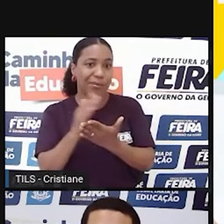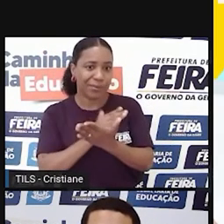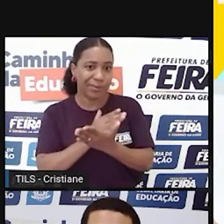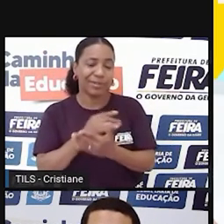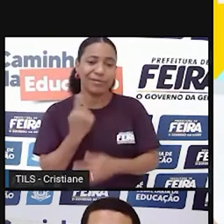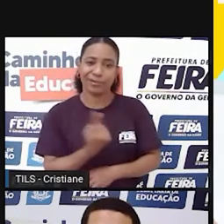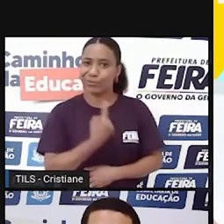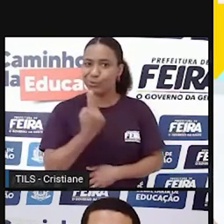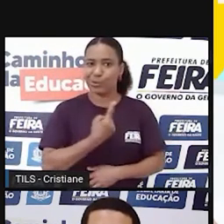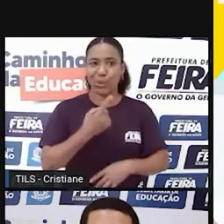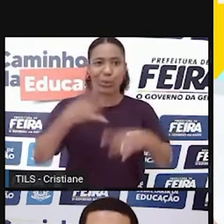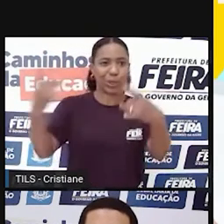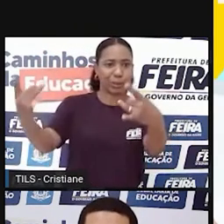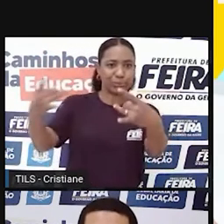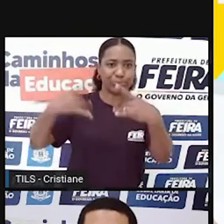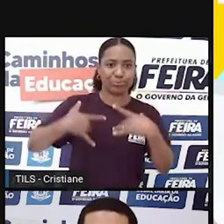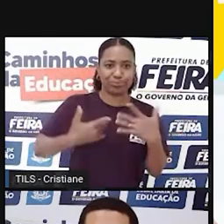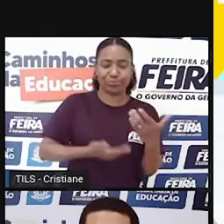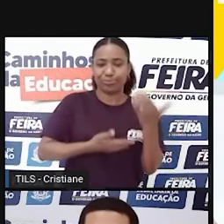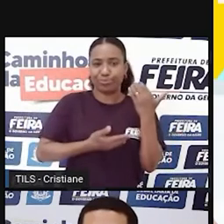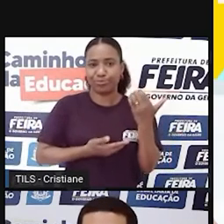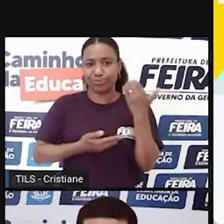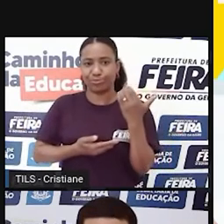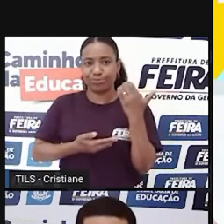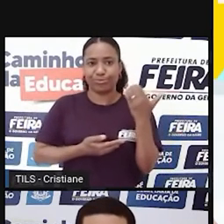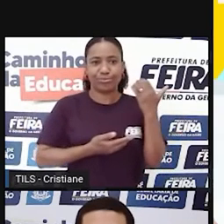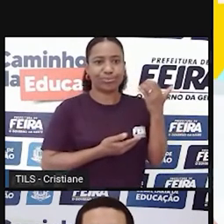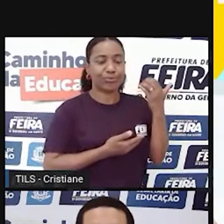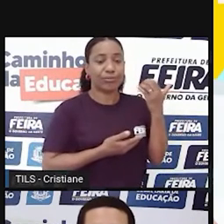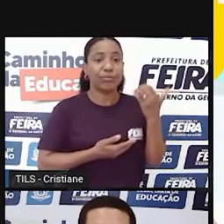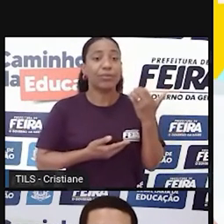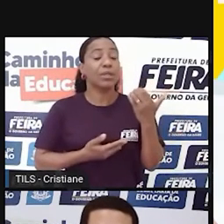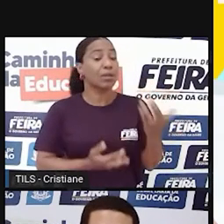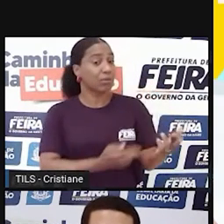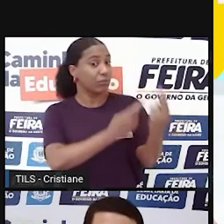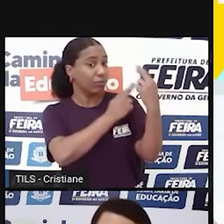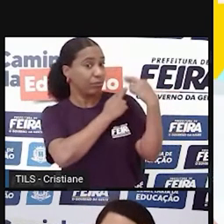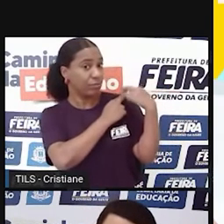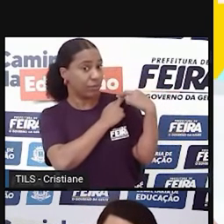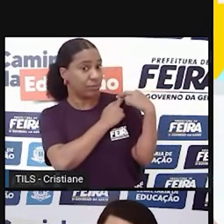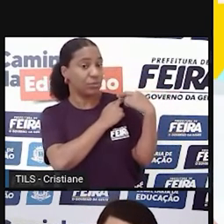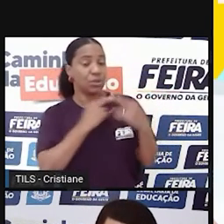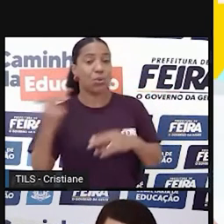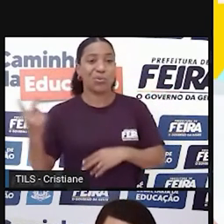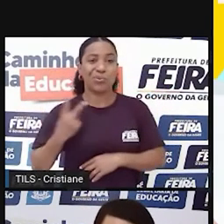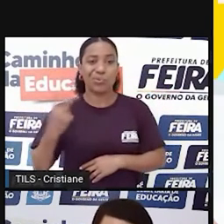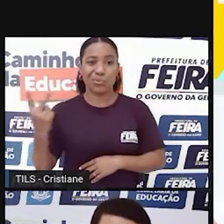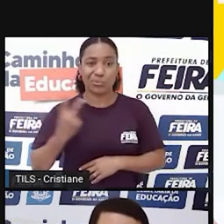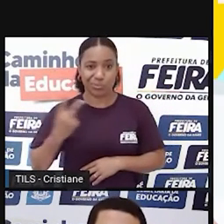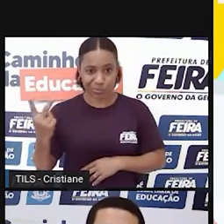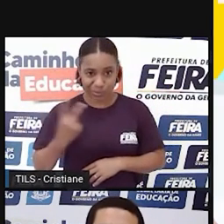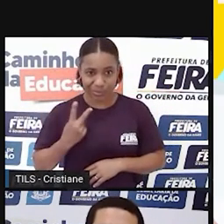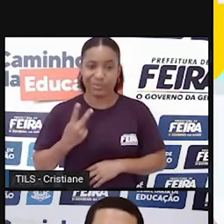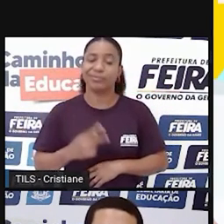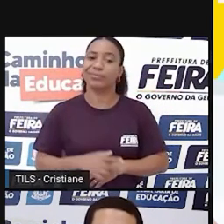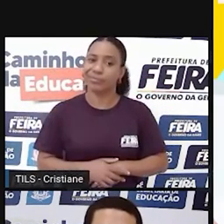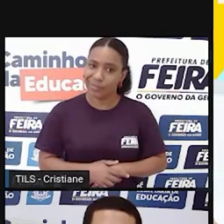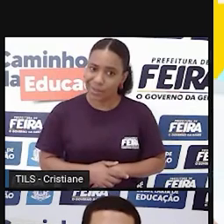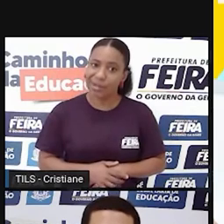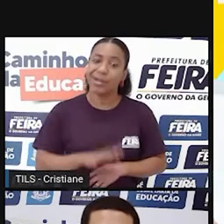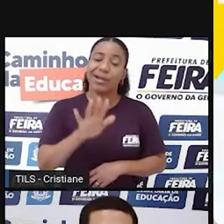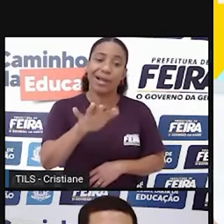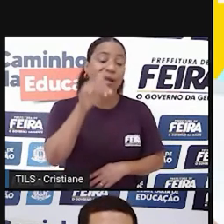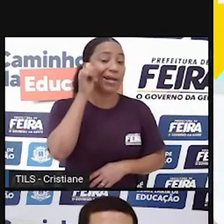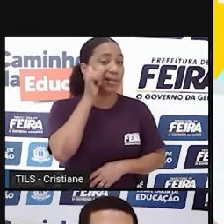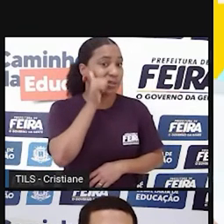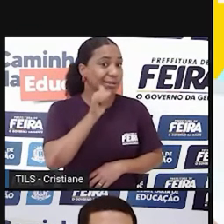Então, assim, é uma responsabilidade dos dois? É. Mas, por conta do nosso contexto, né, as meninas elas